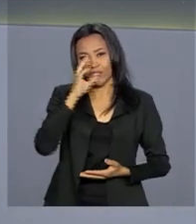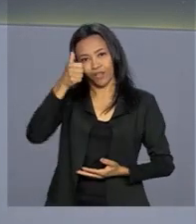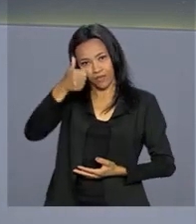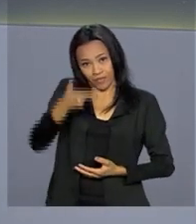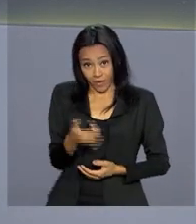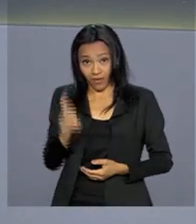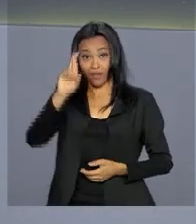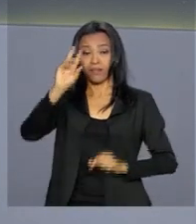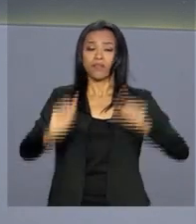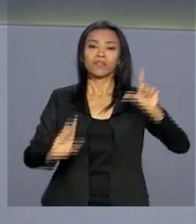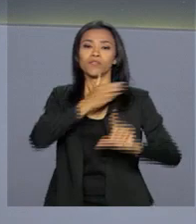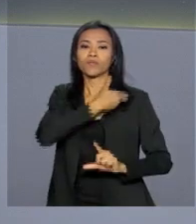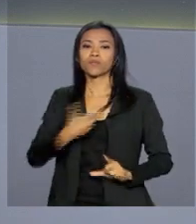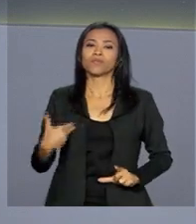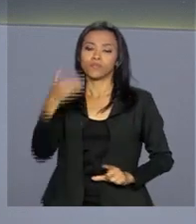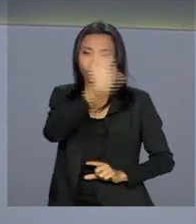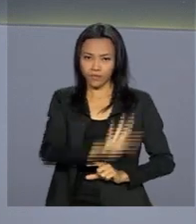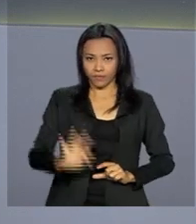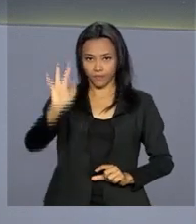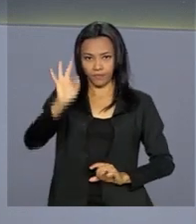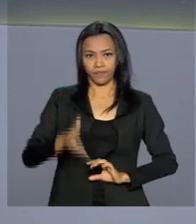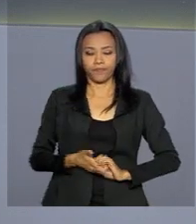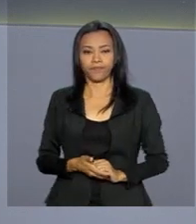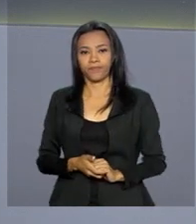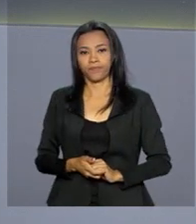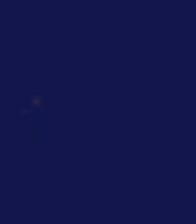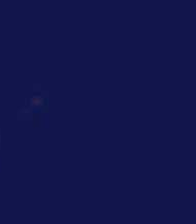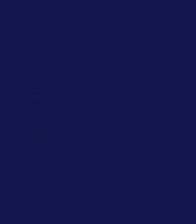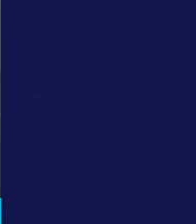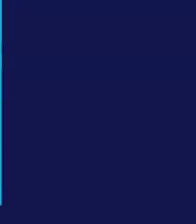aqui na nbr a tv do governo federal